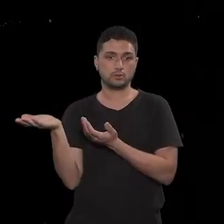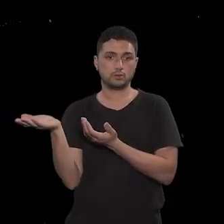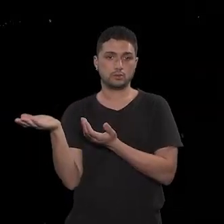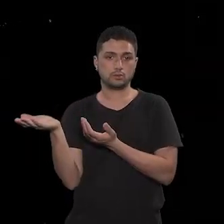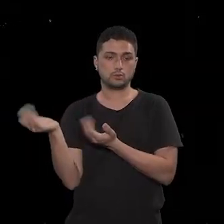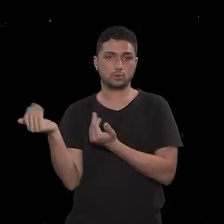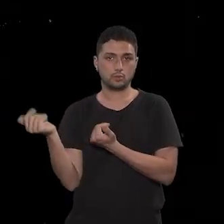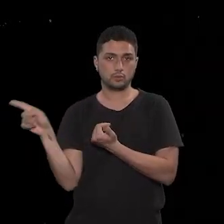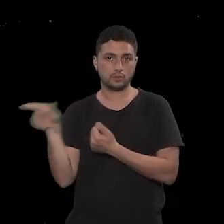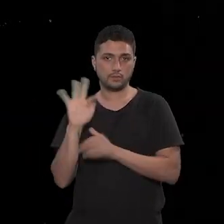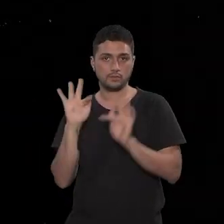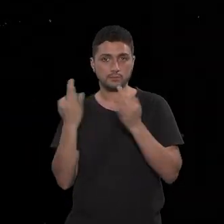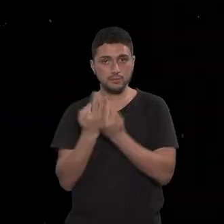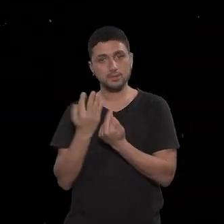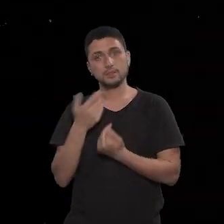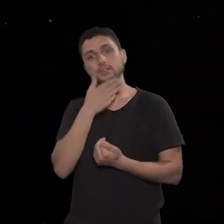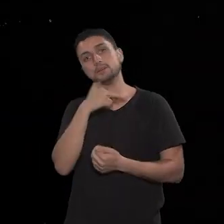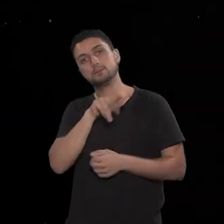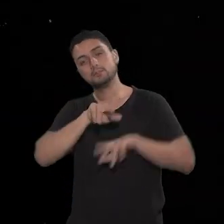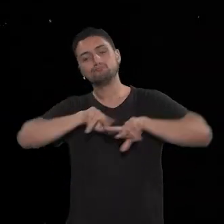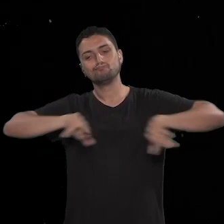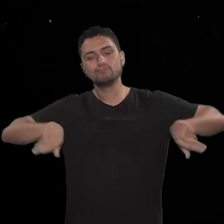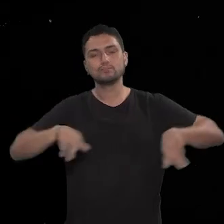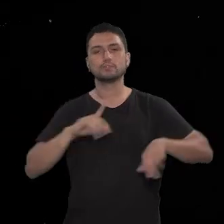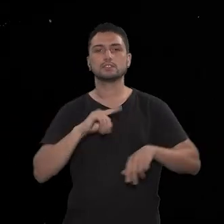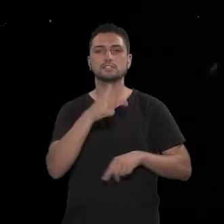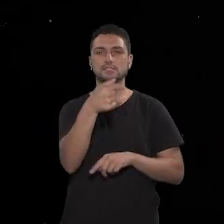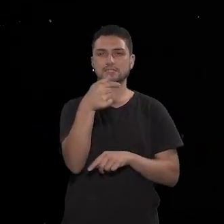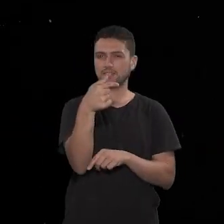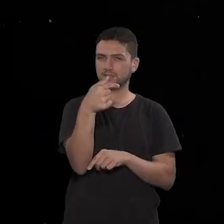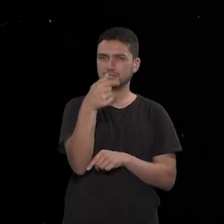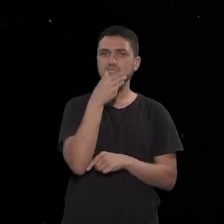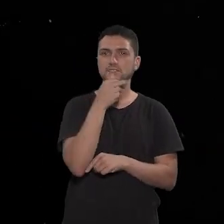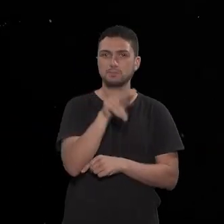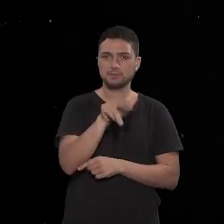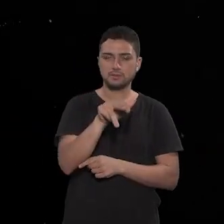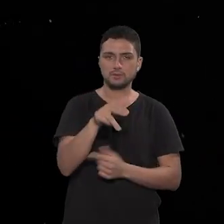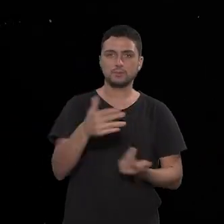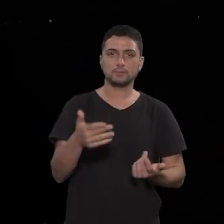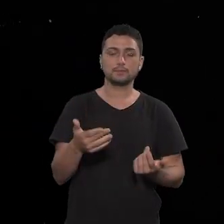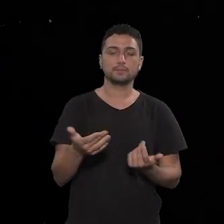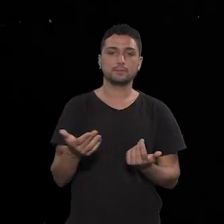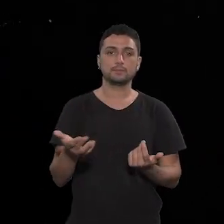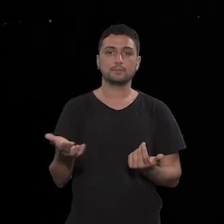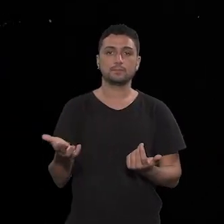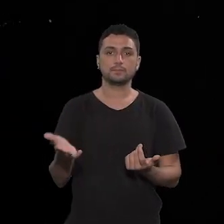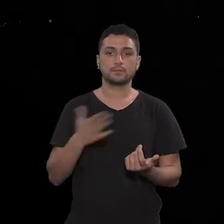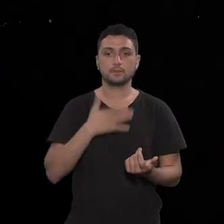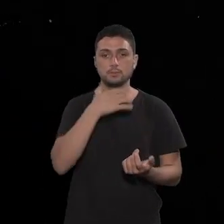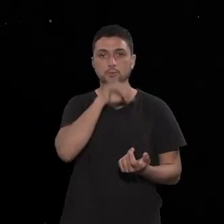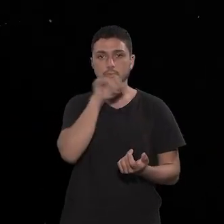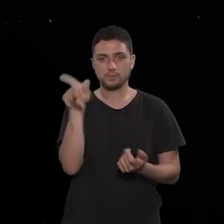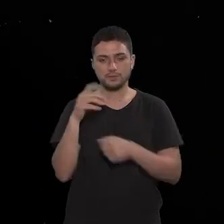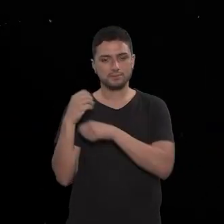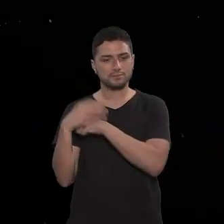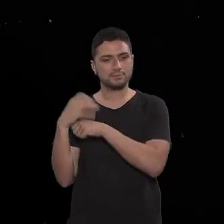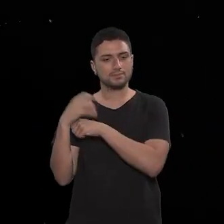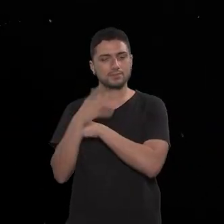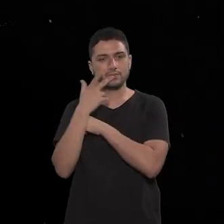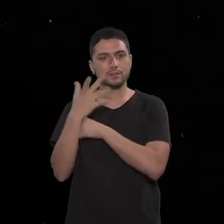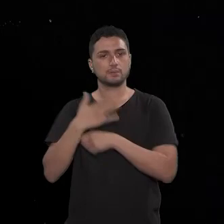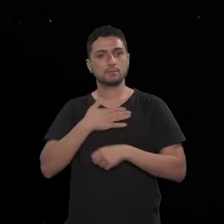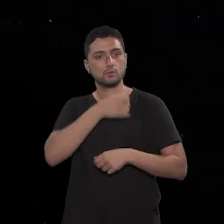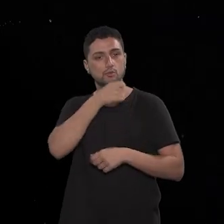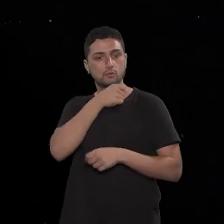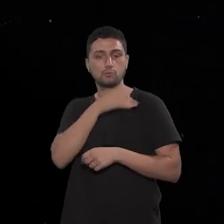o caçula dos irmãos, né? Então eles eram entre 7 irmãos,